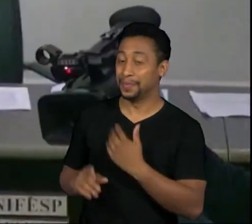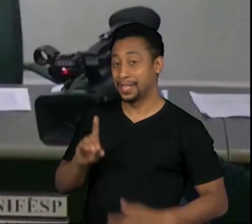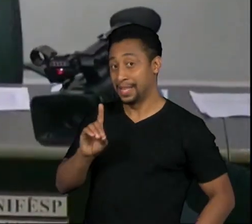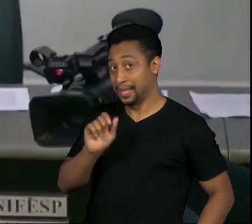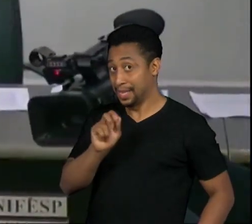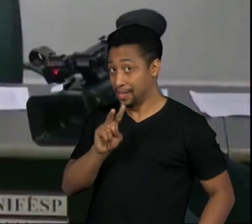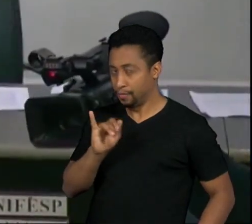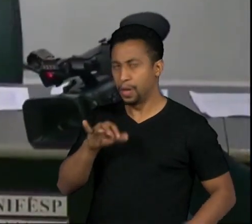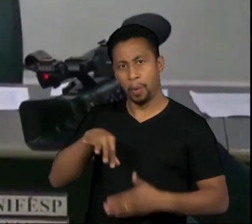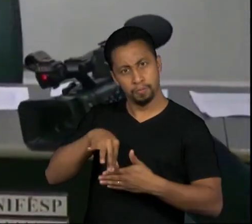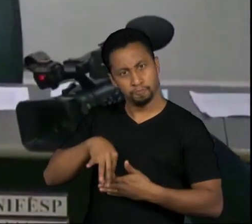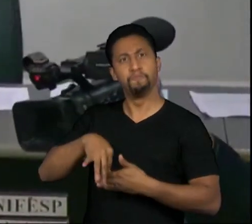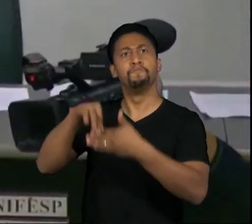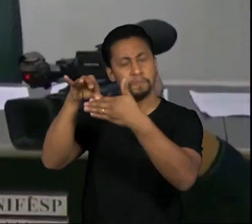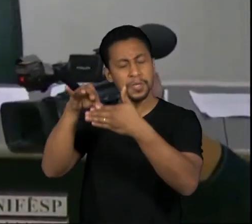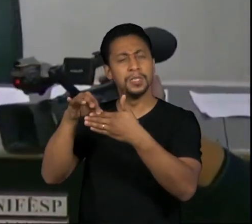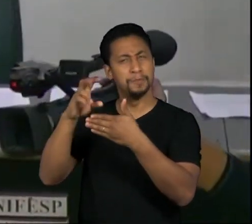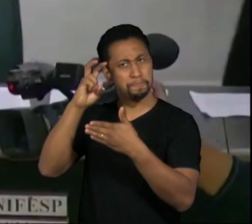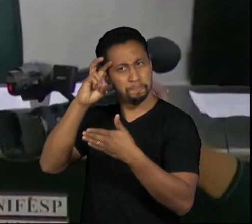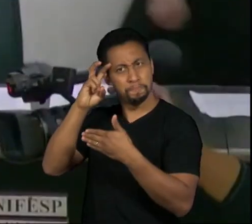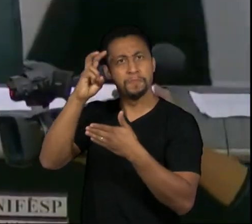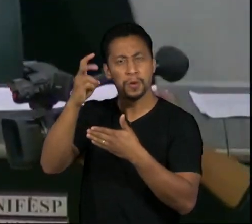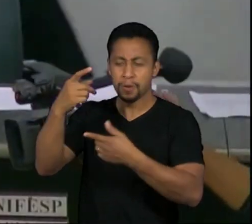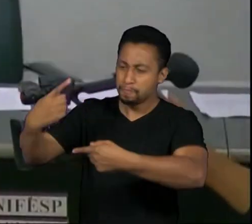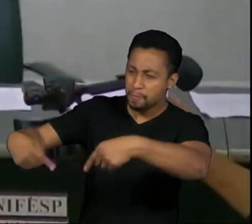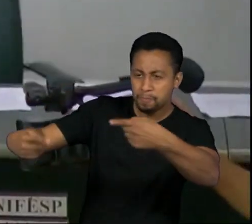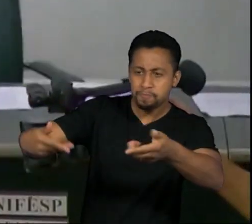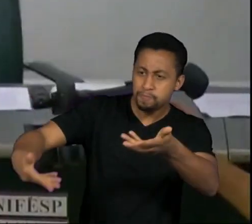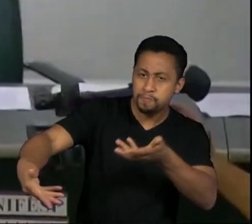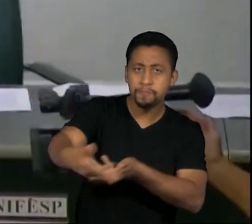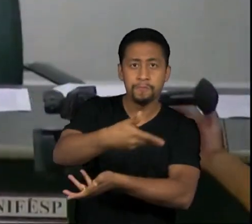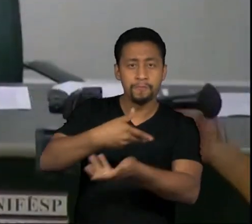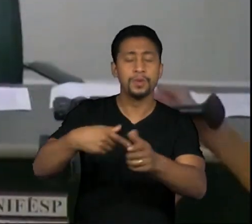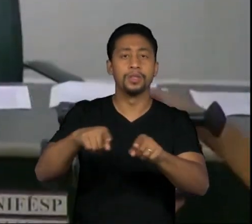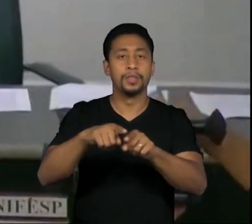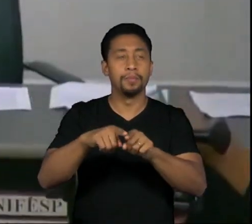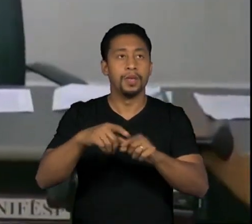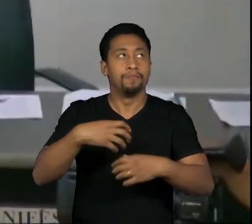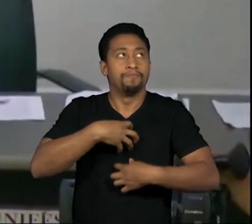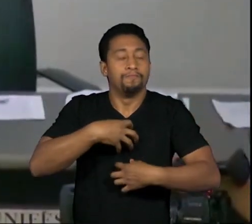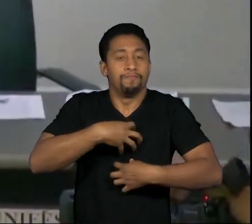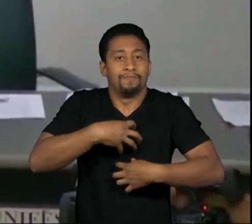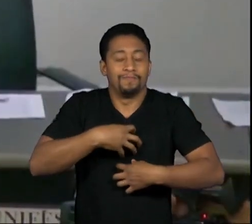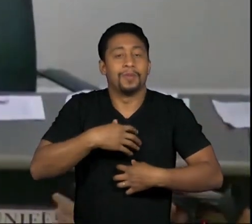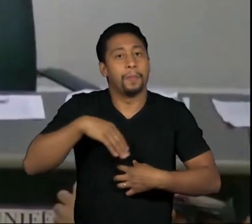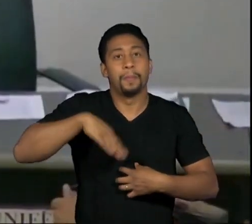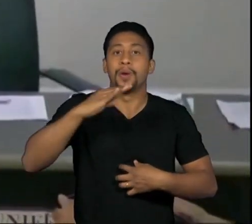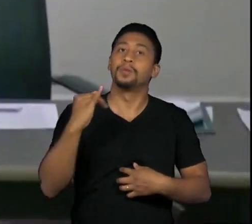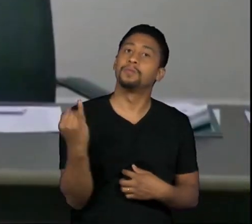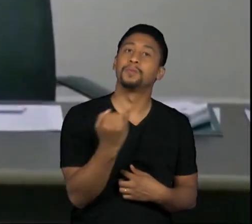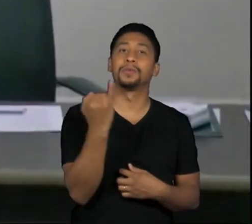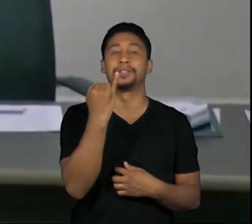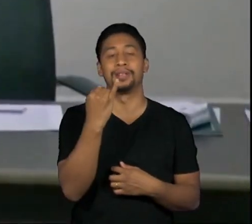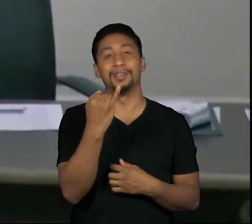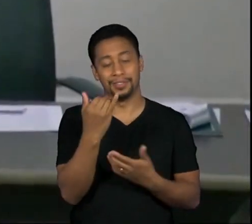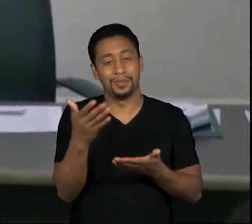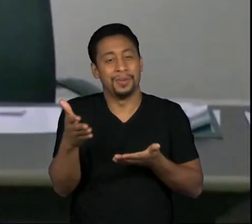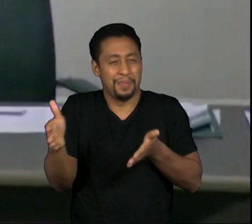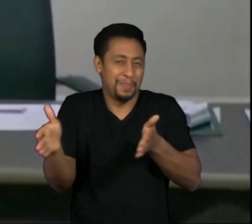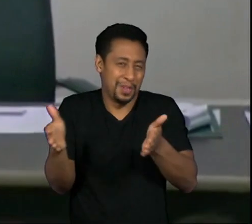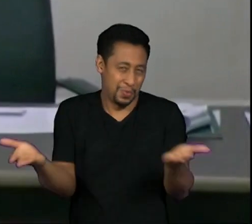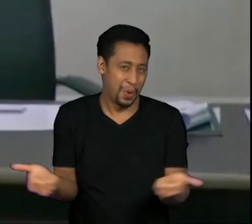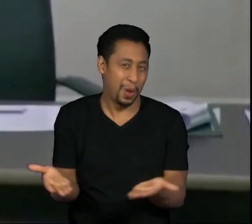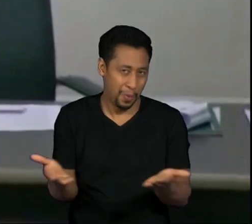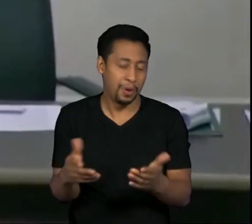uma das lideranças intelectuais, políticas e espirituais mais importantes do cenário contemporâneo